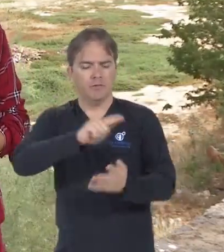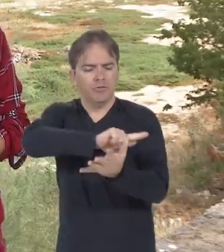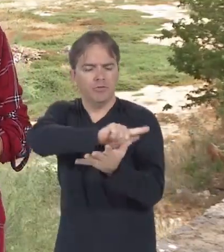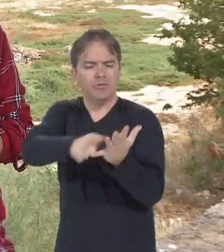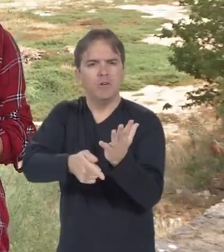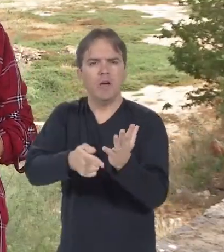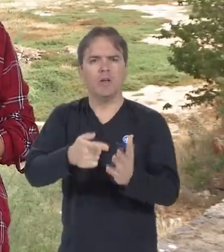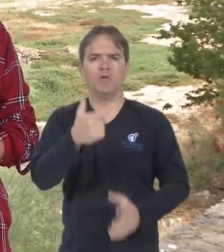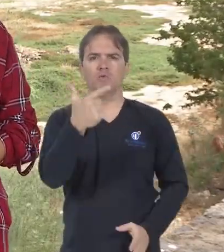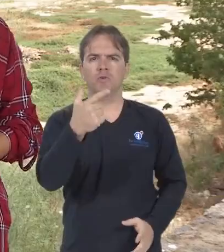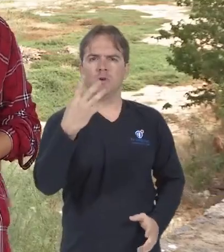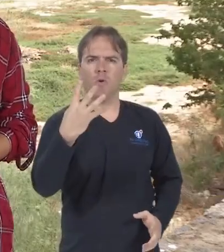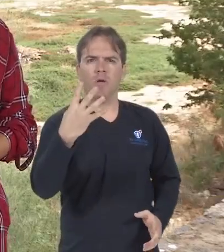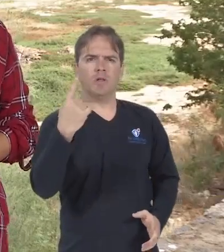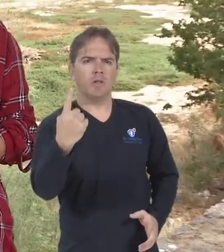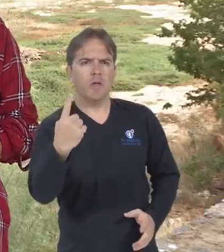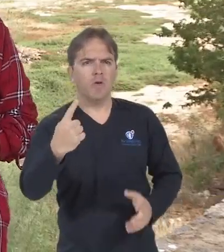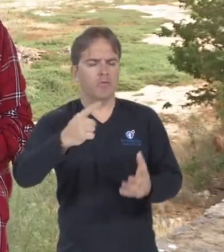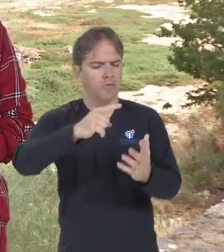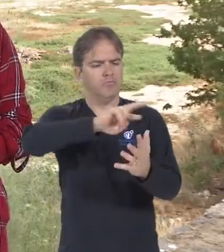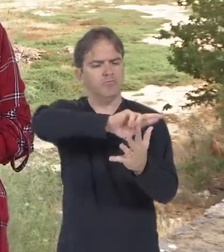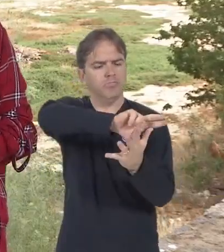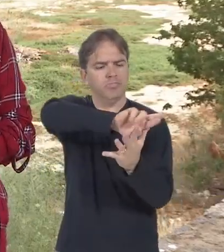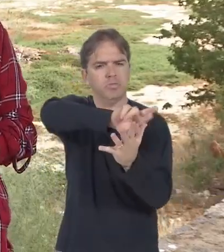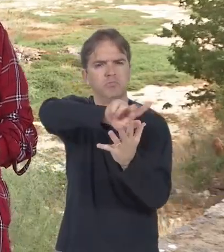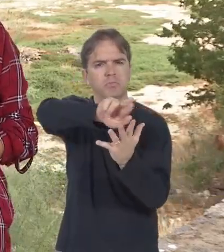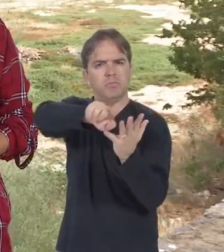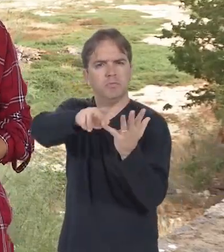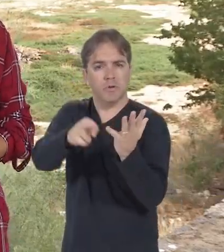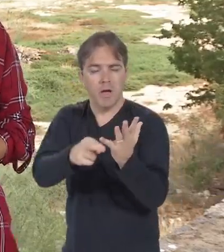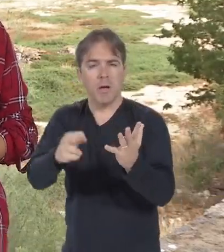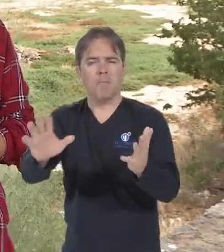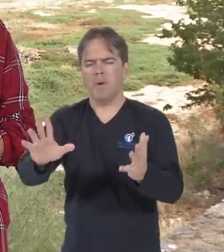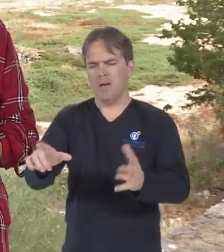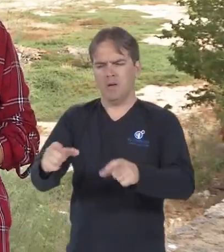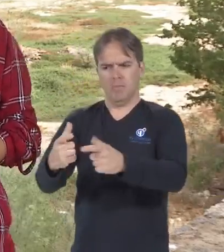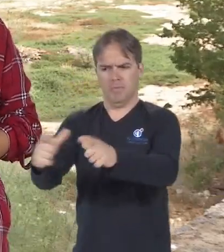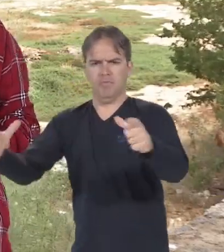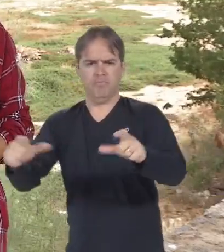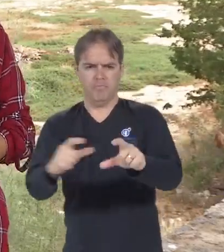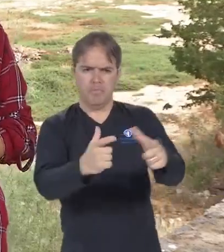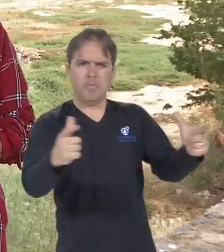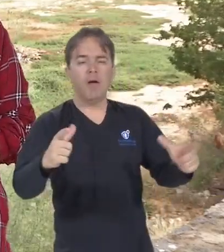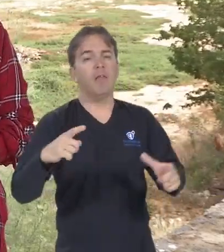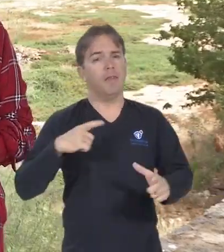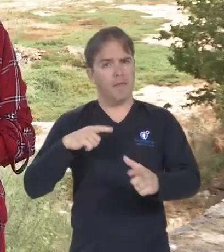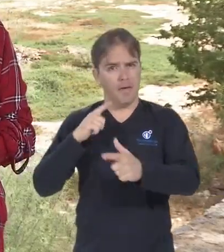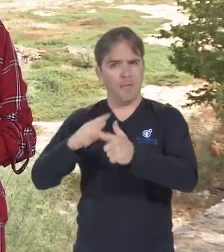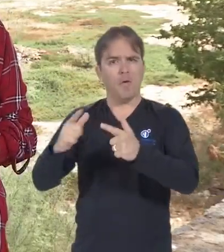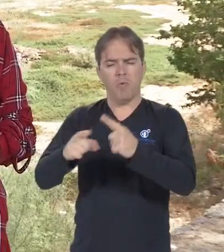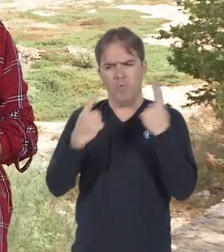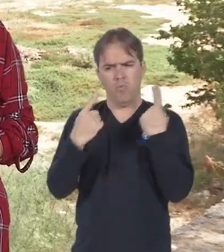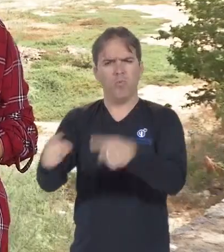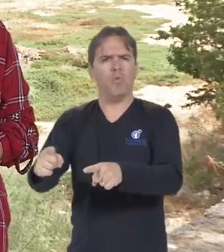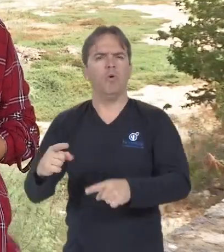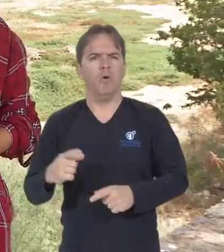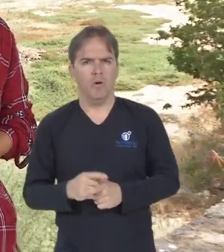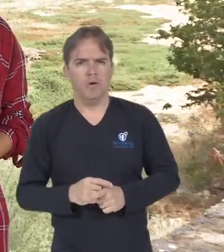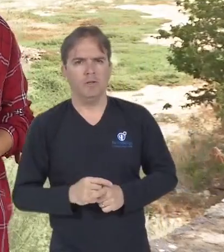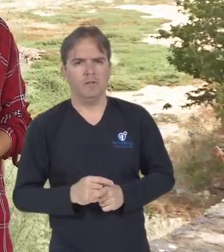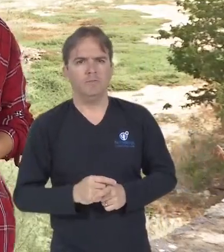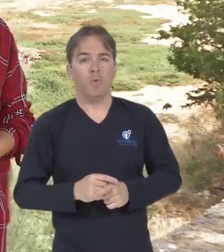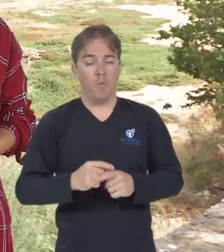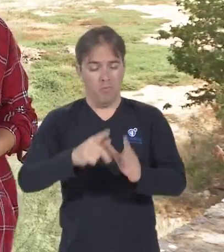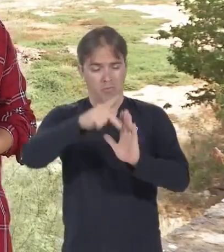e 241 espécies. Mas a alta diversidade de peixes não impede as ameaças. Com a implementação do projeto